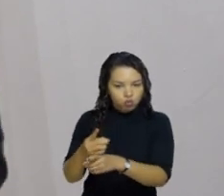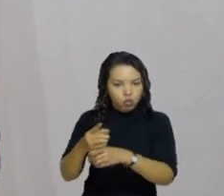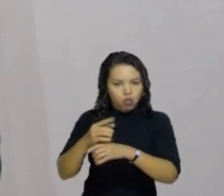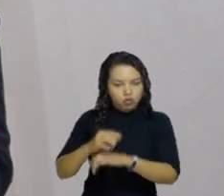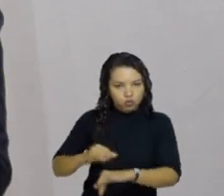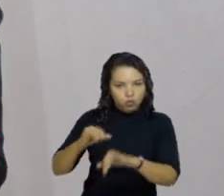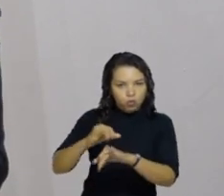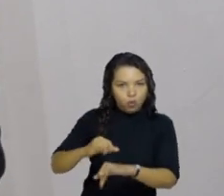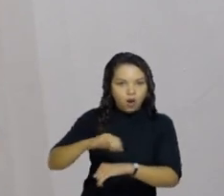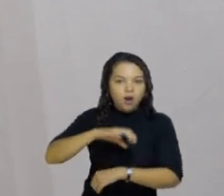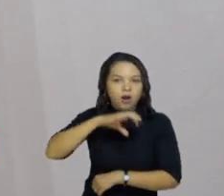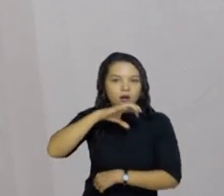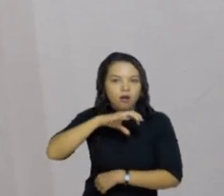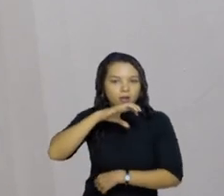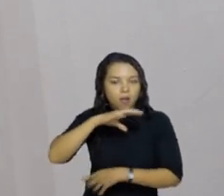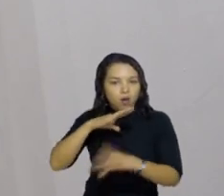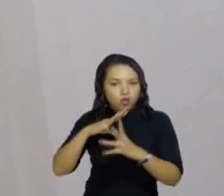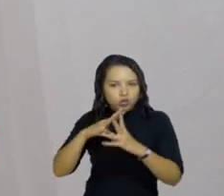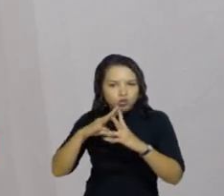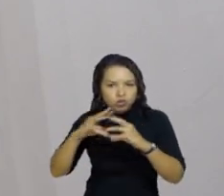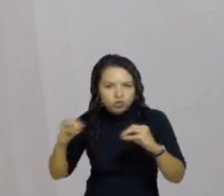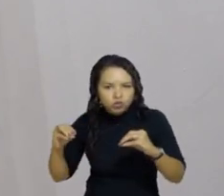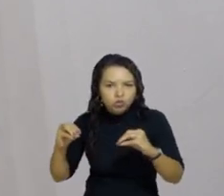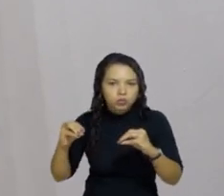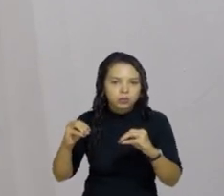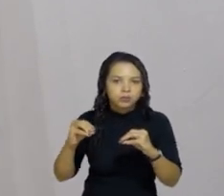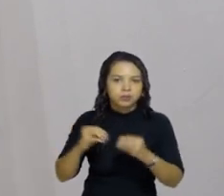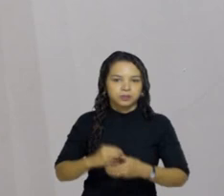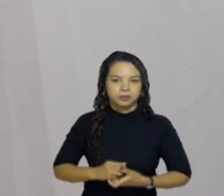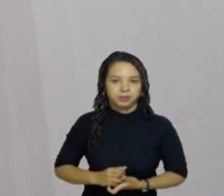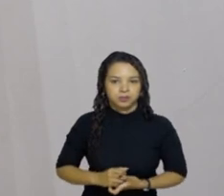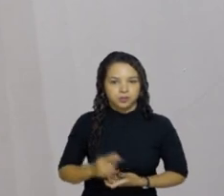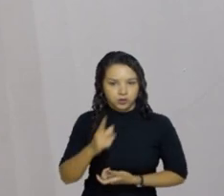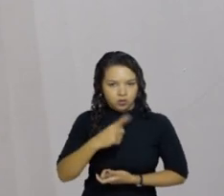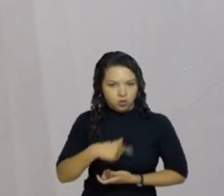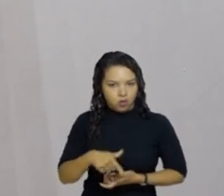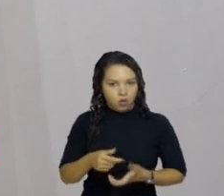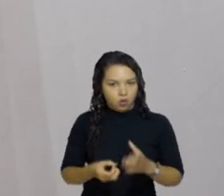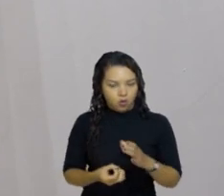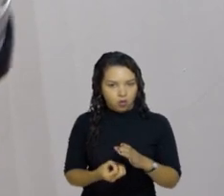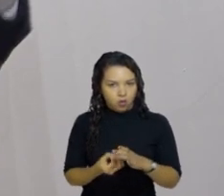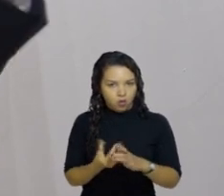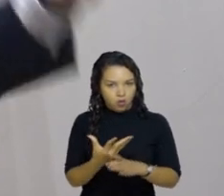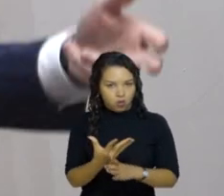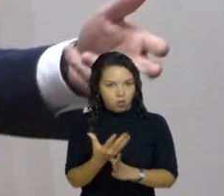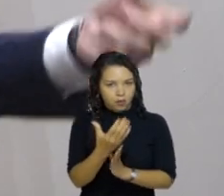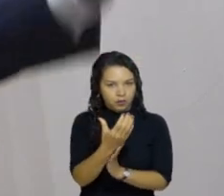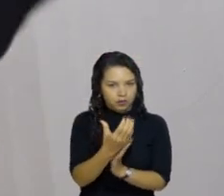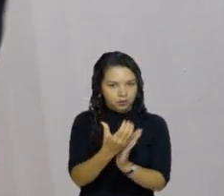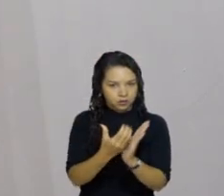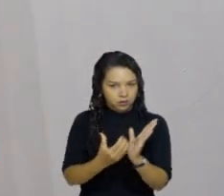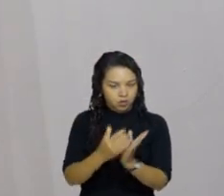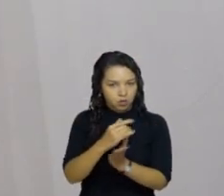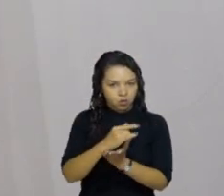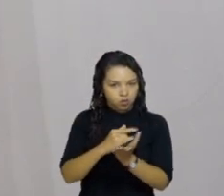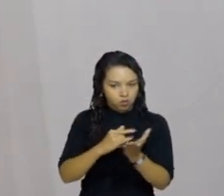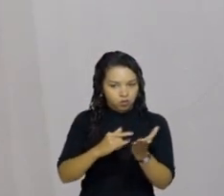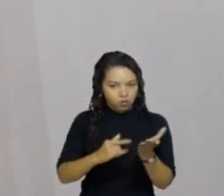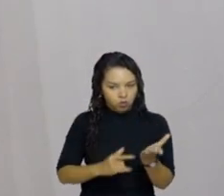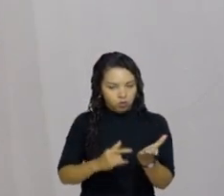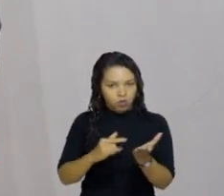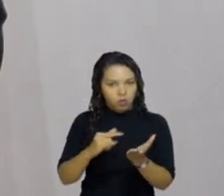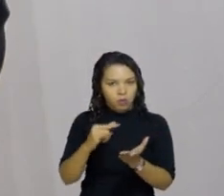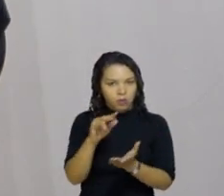animais que se perdem. Nós criamos uma certidão de antecedentes virtual, porque o cidadão tinha que procurar uma delegacia de